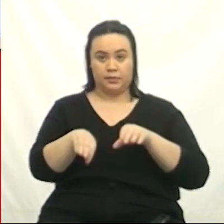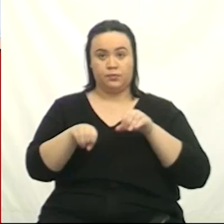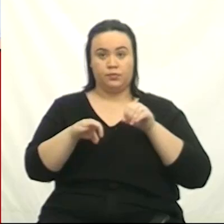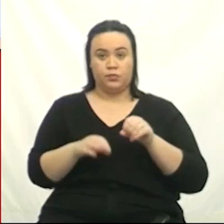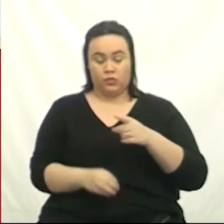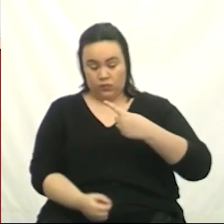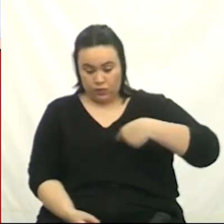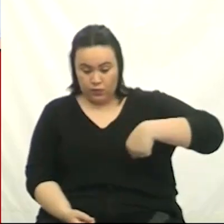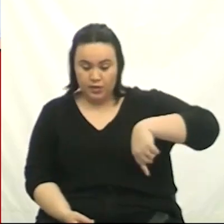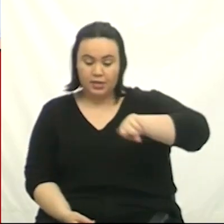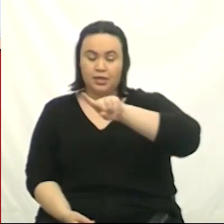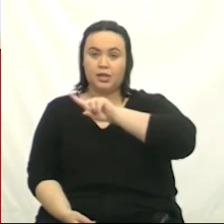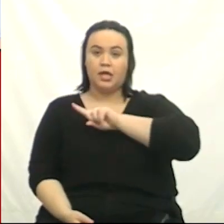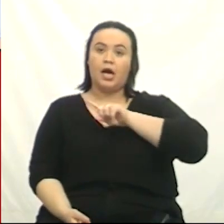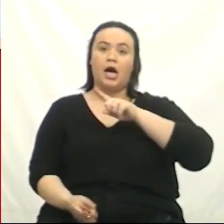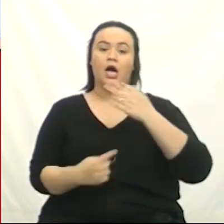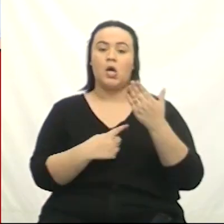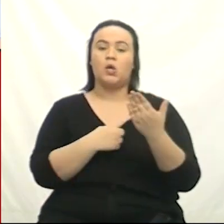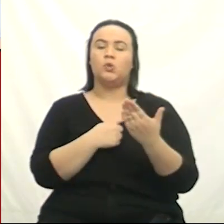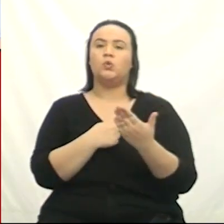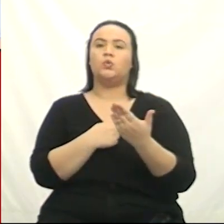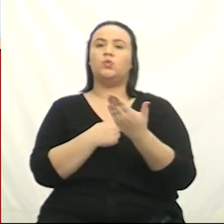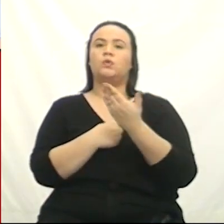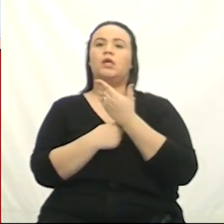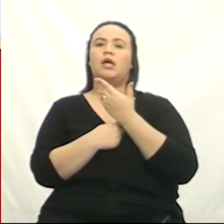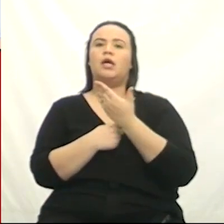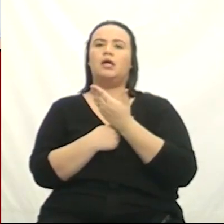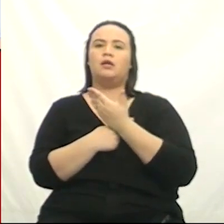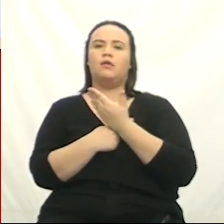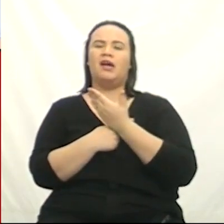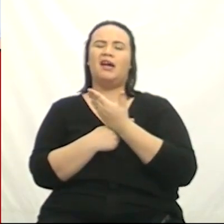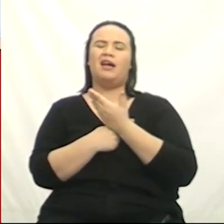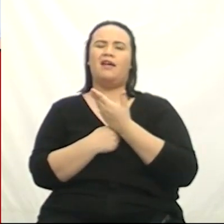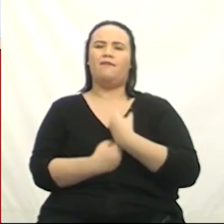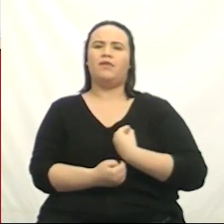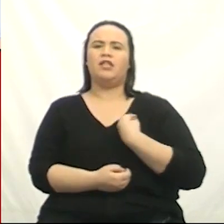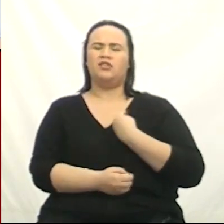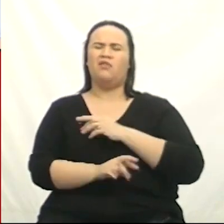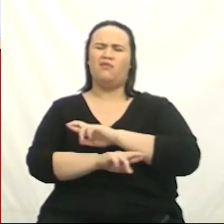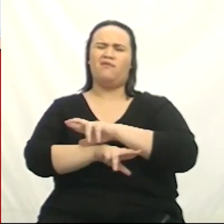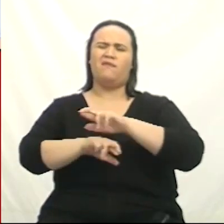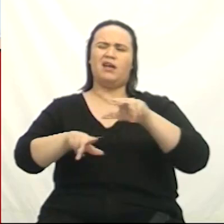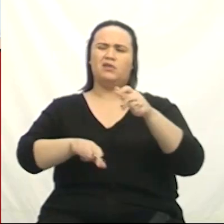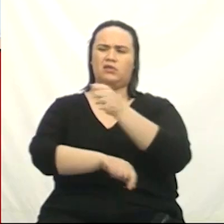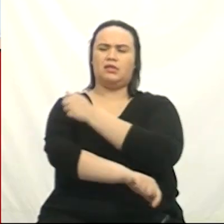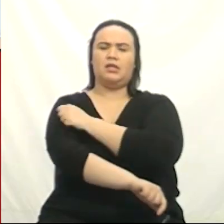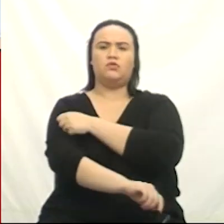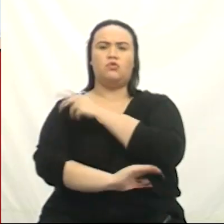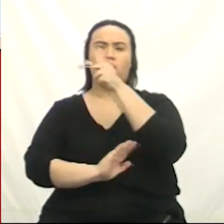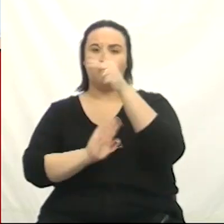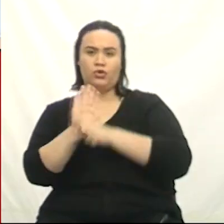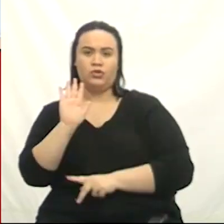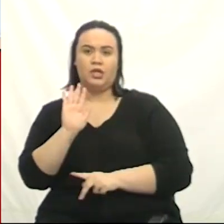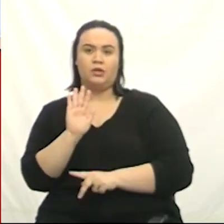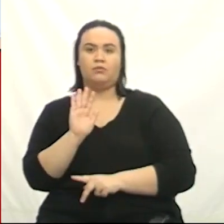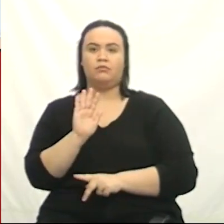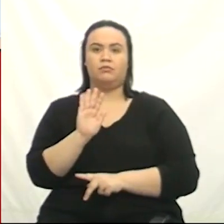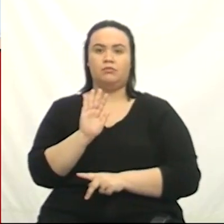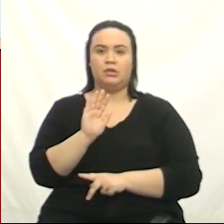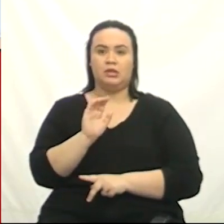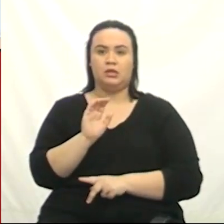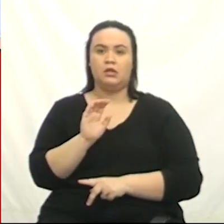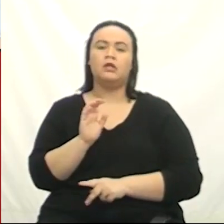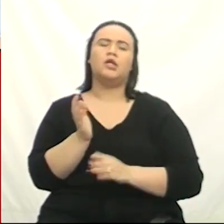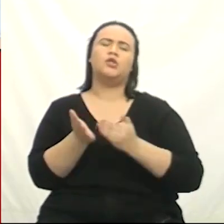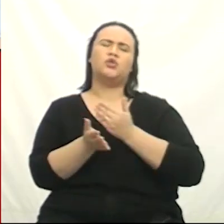também ajudaram a transformar a vida de muitos e muitos alunos com o projeto de robótica que, naquela época,